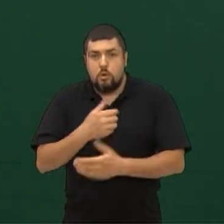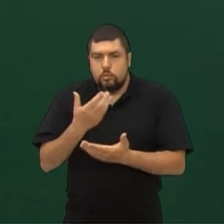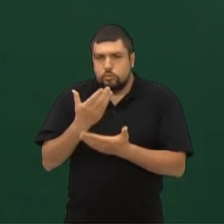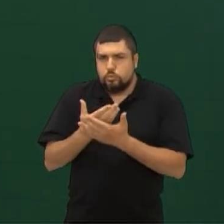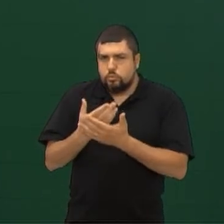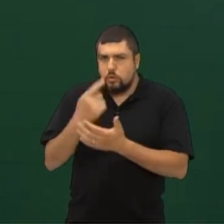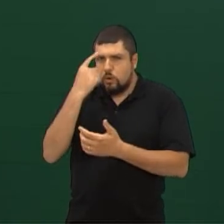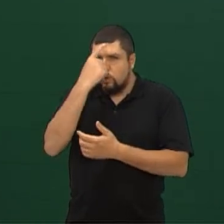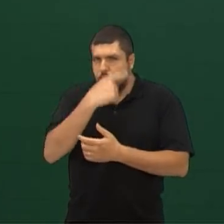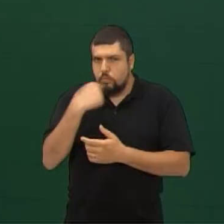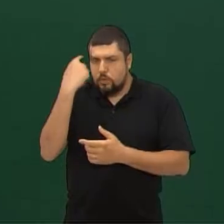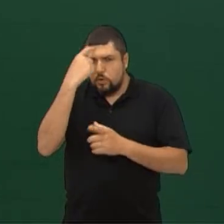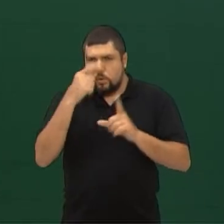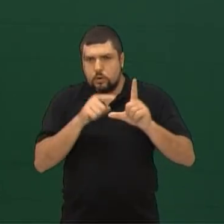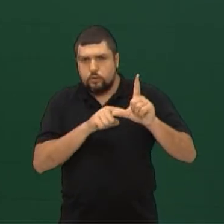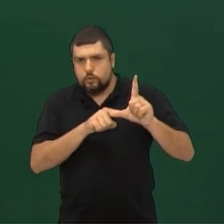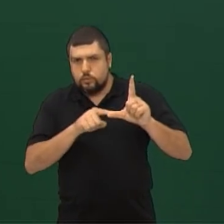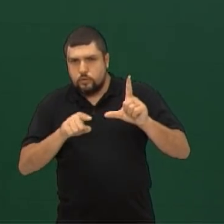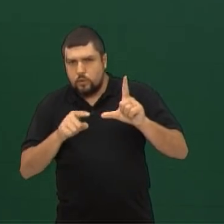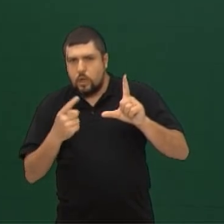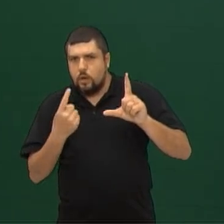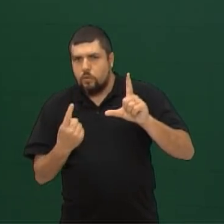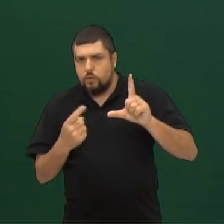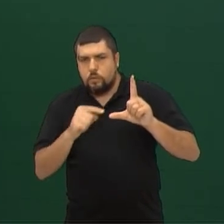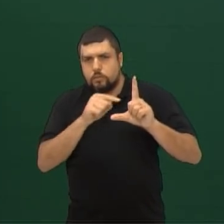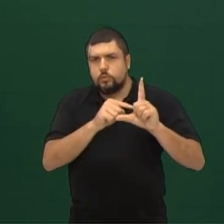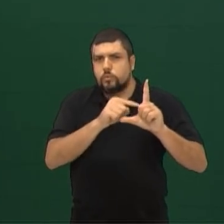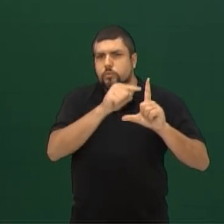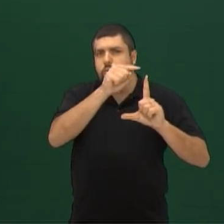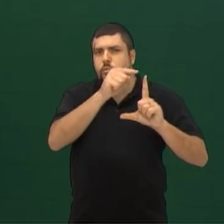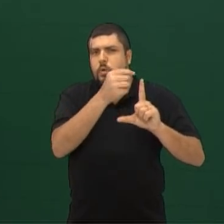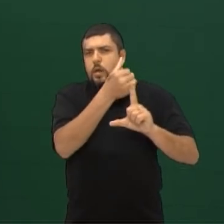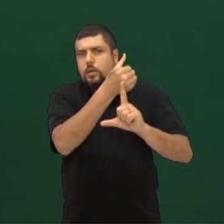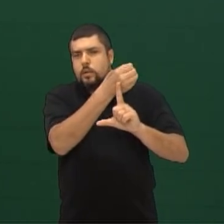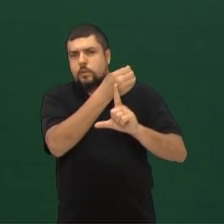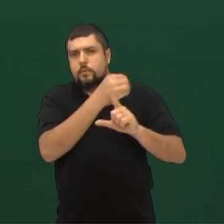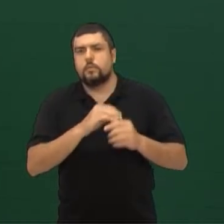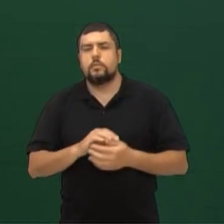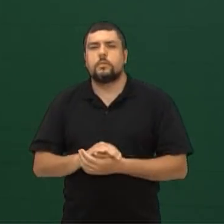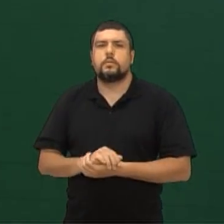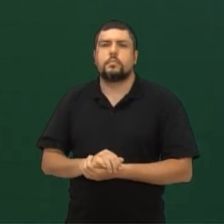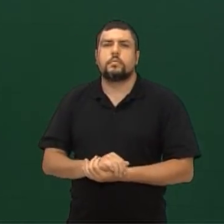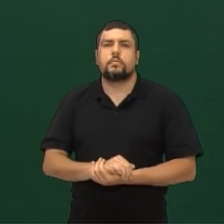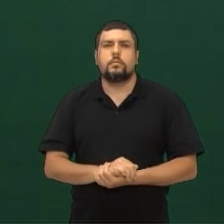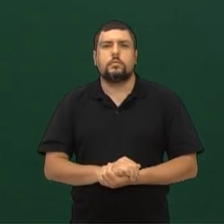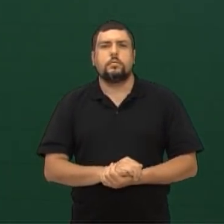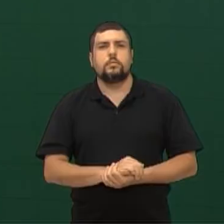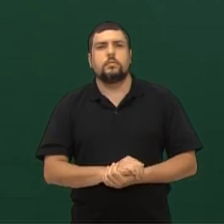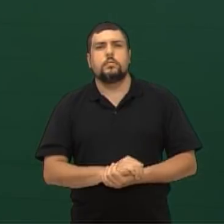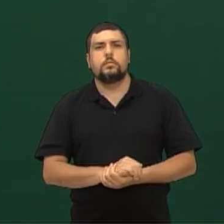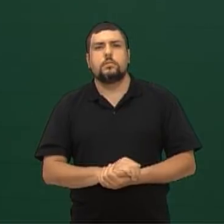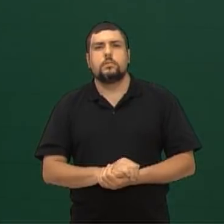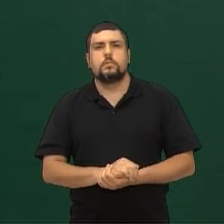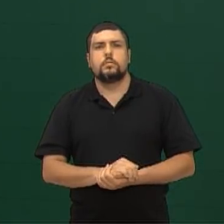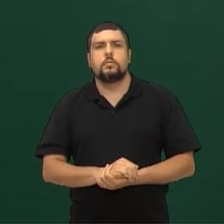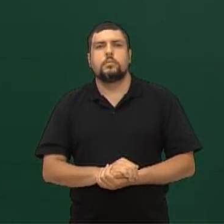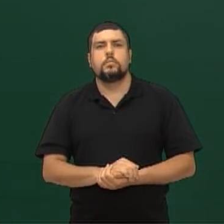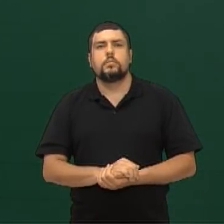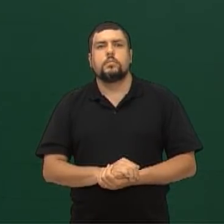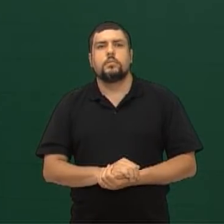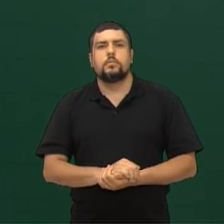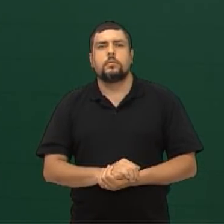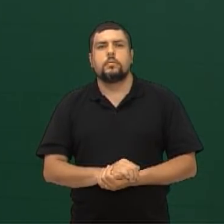60. Então, 6 horas de estudo, 1. Ele tirou 6. O aluno que